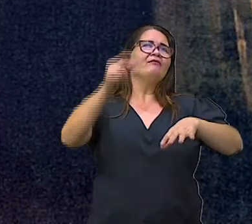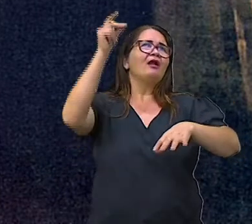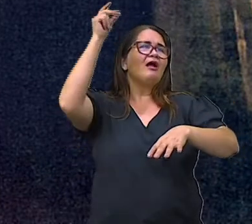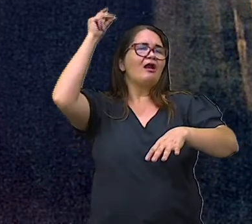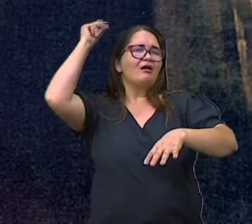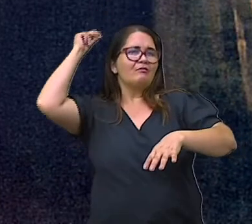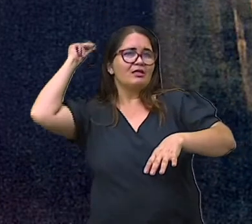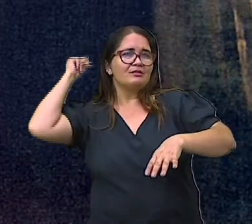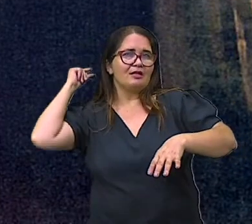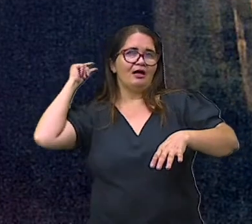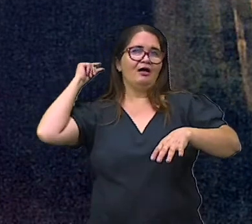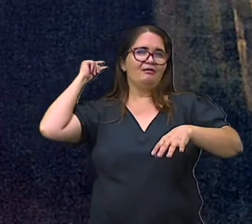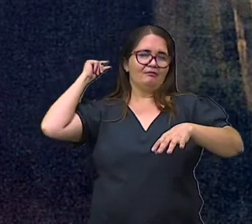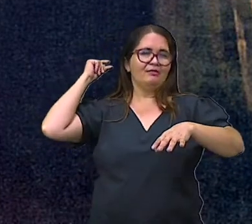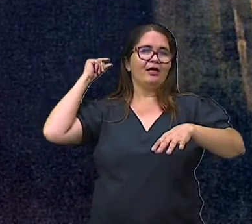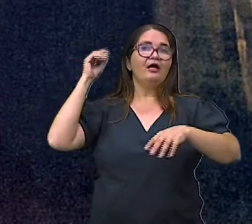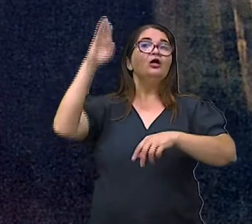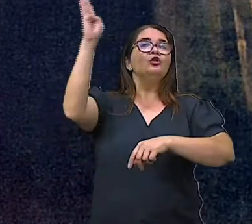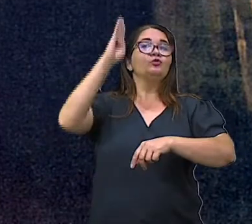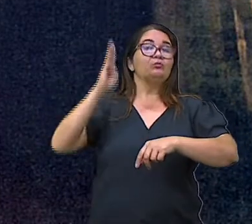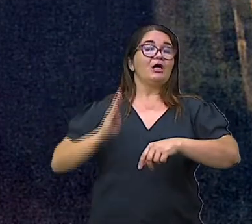fim do Primeiro Império,